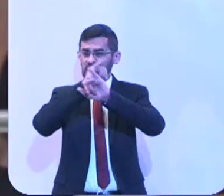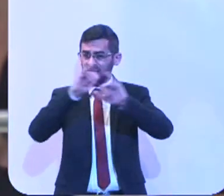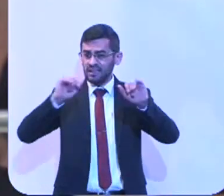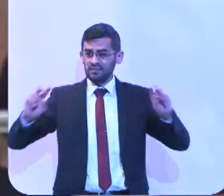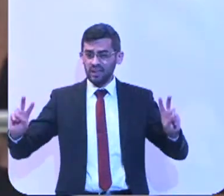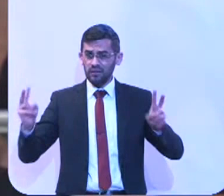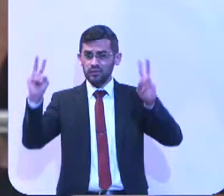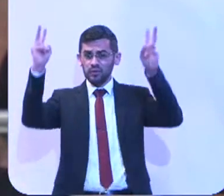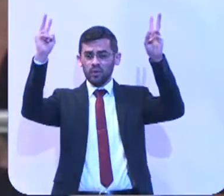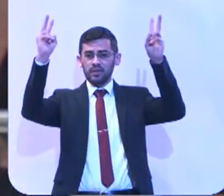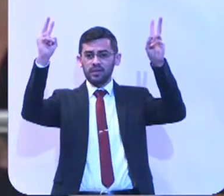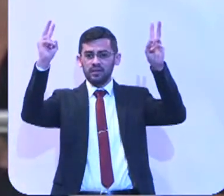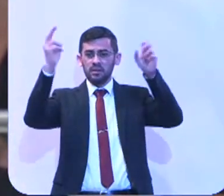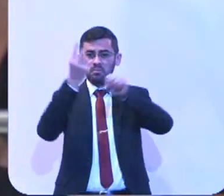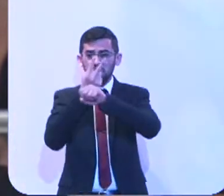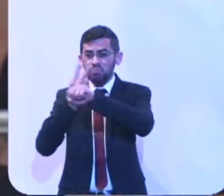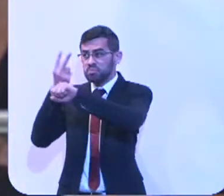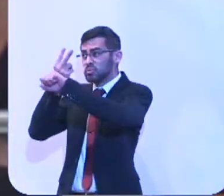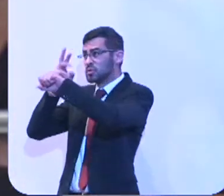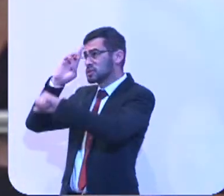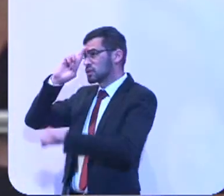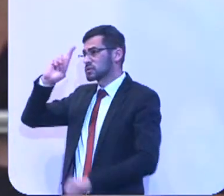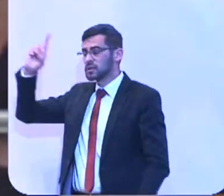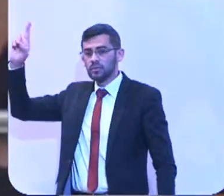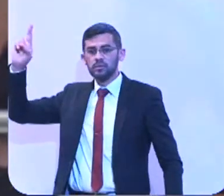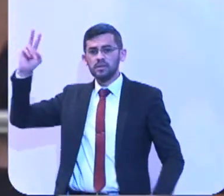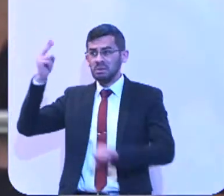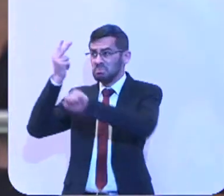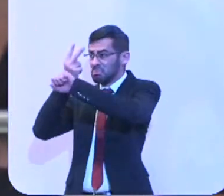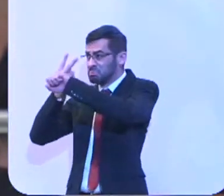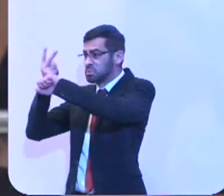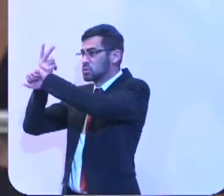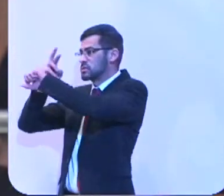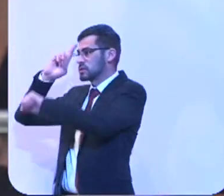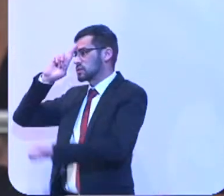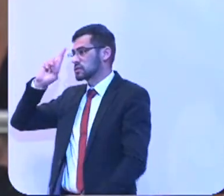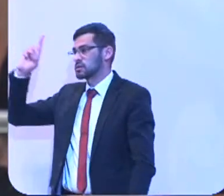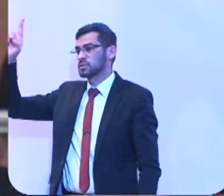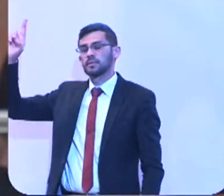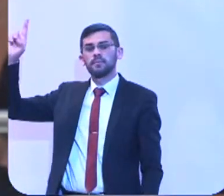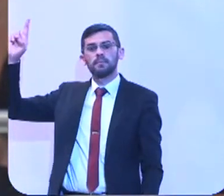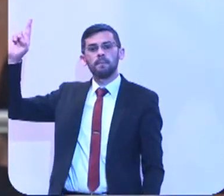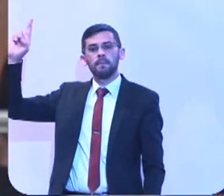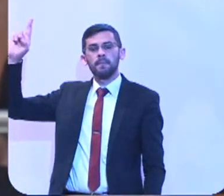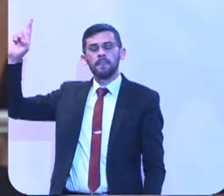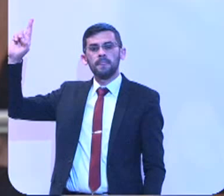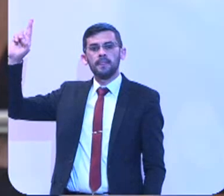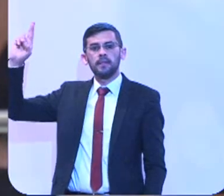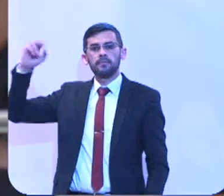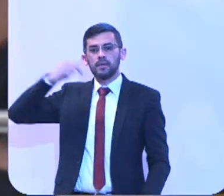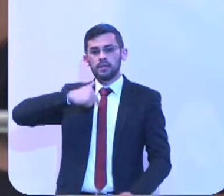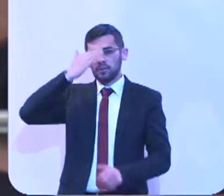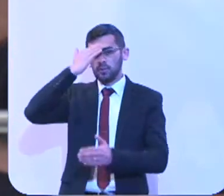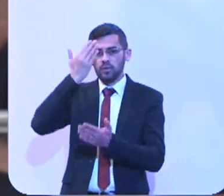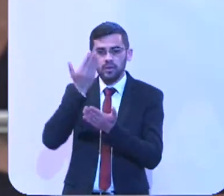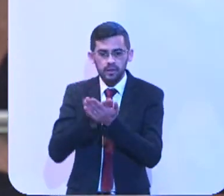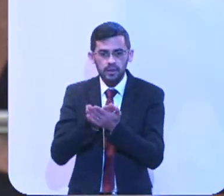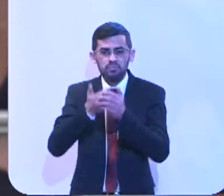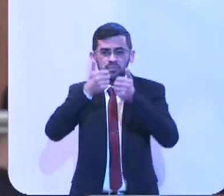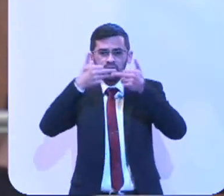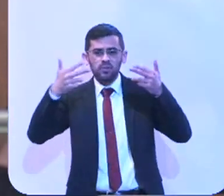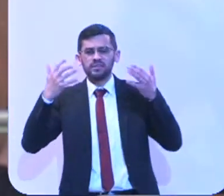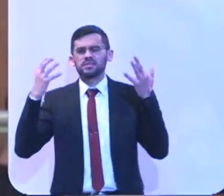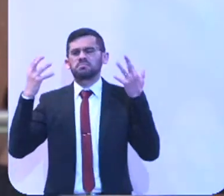Deus. Busque ao Senhor. Busque ao Senhor. Busque ao Senhor. Eu creio que